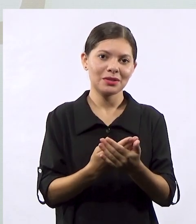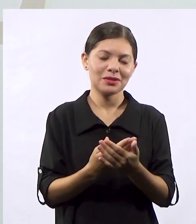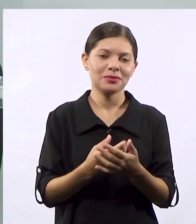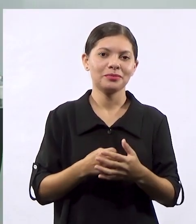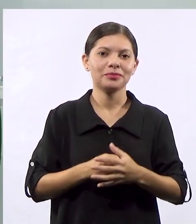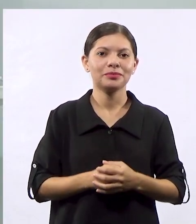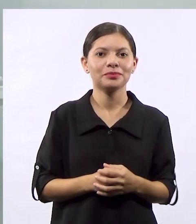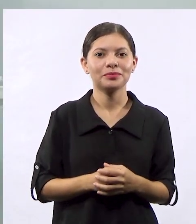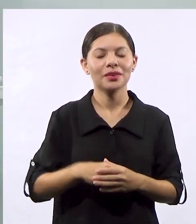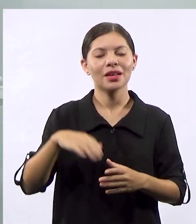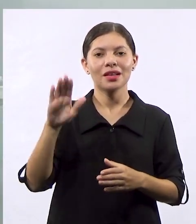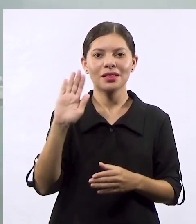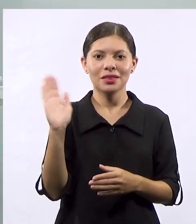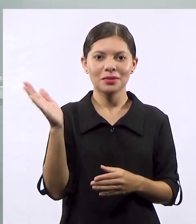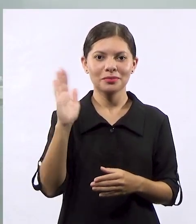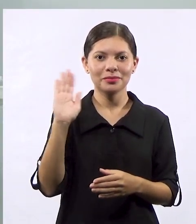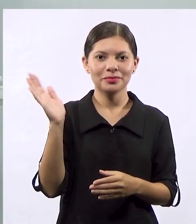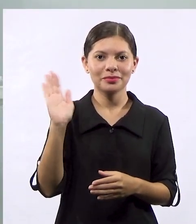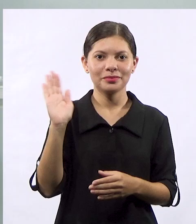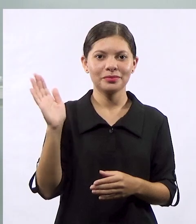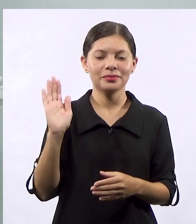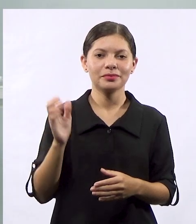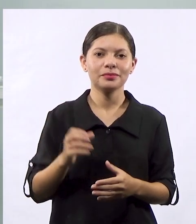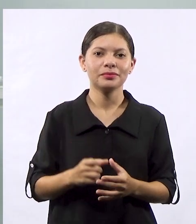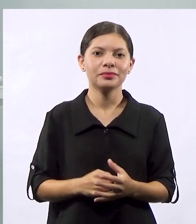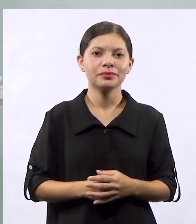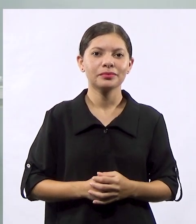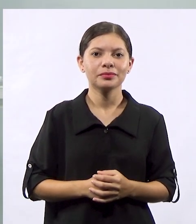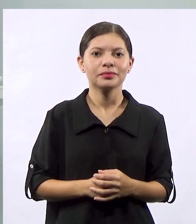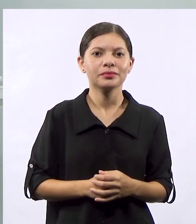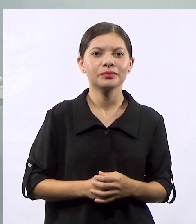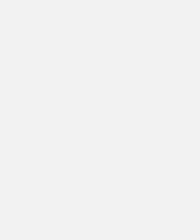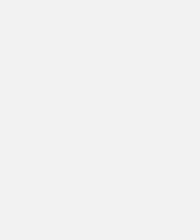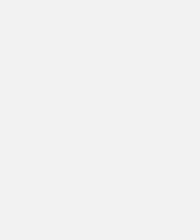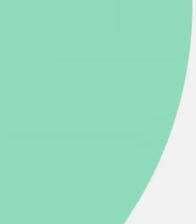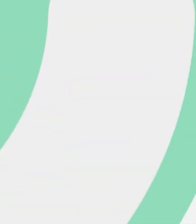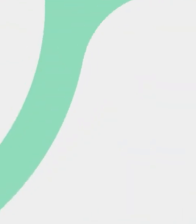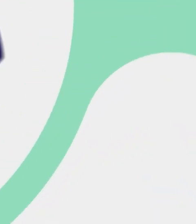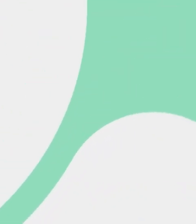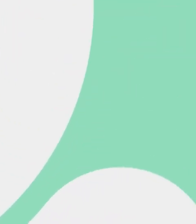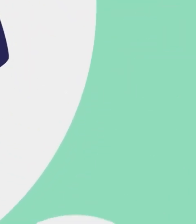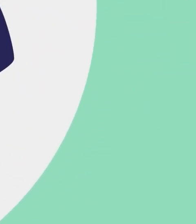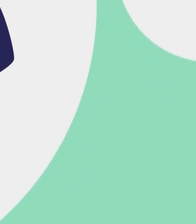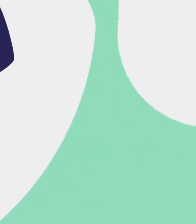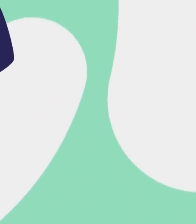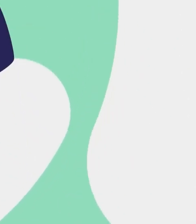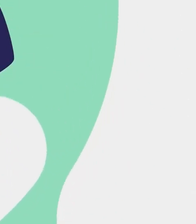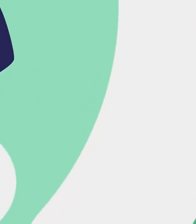certeza. Não é verdade? Até a próxima. Bonanças!